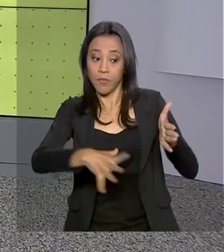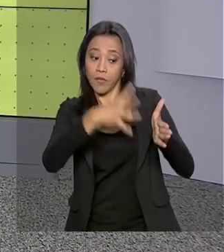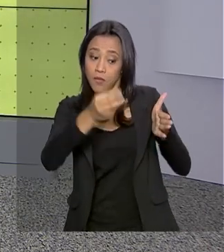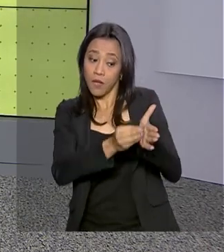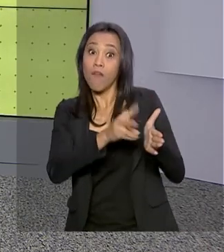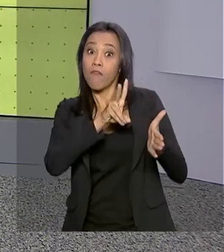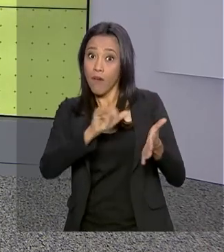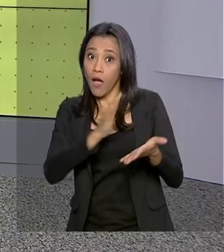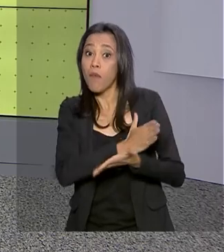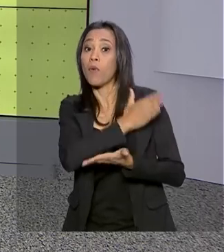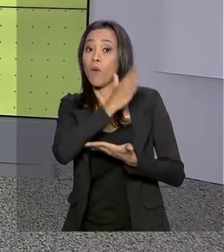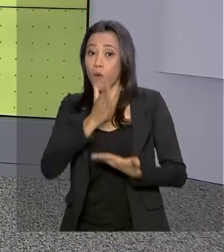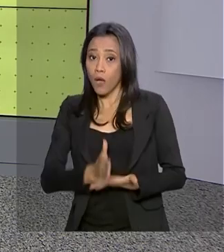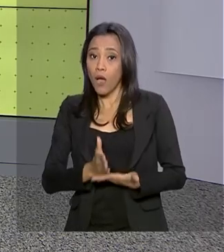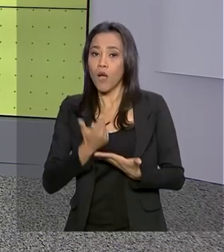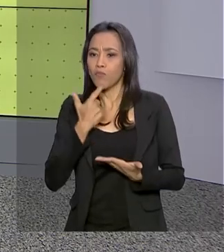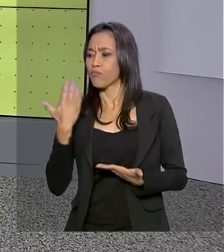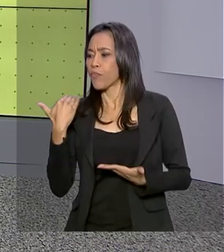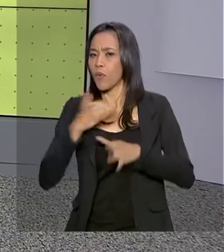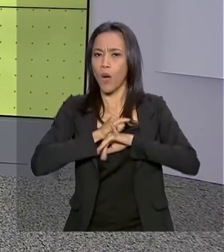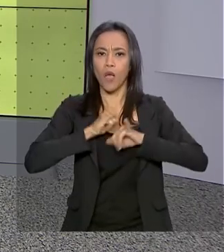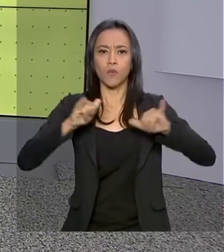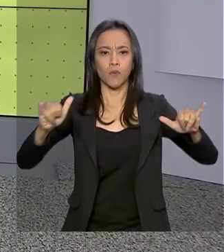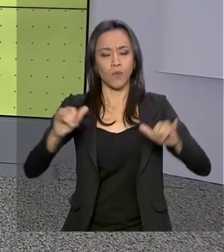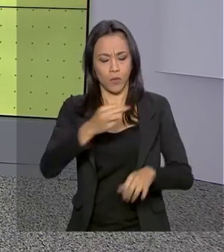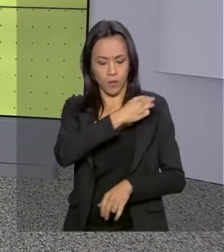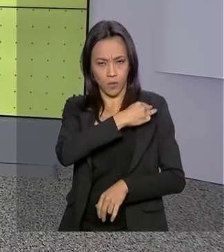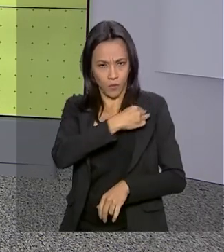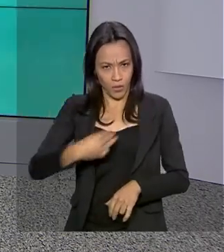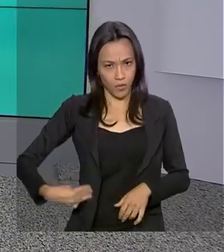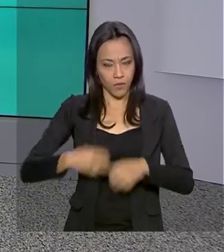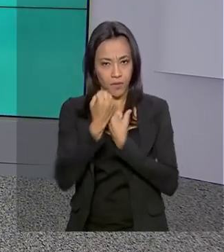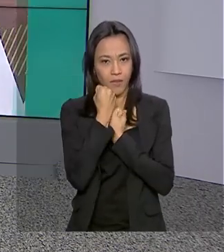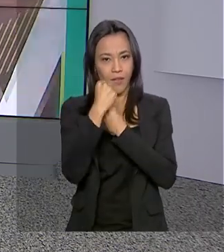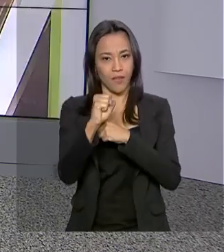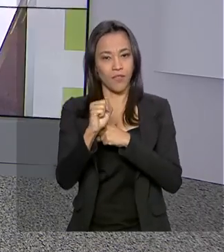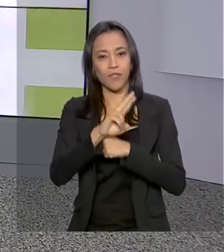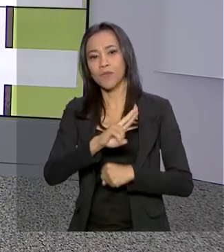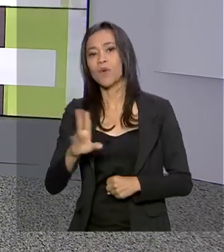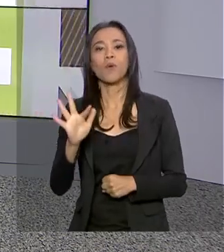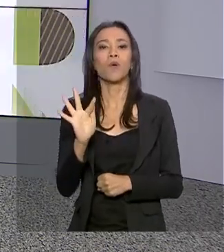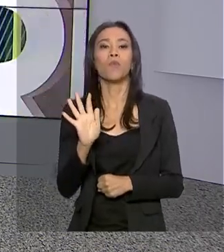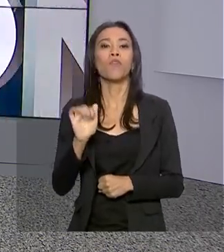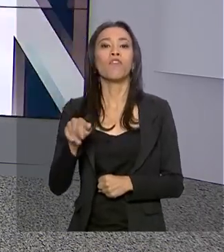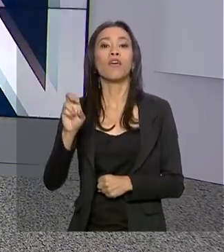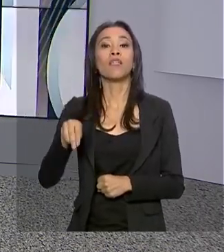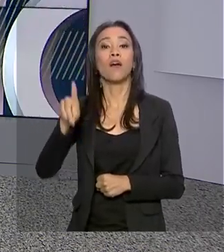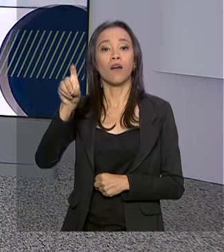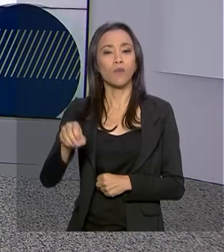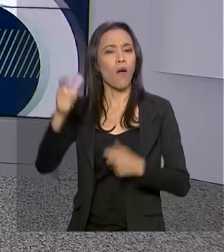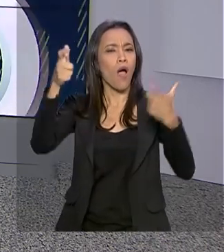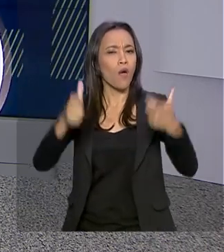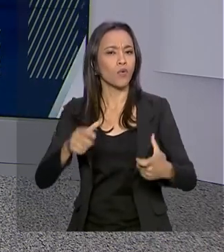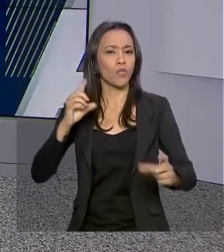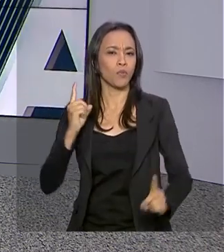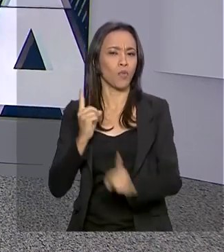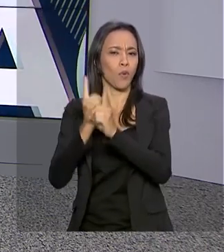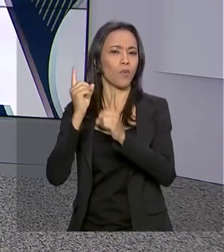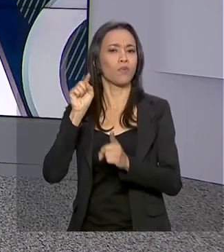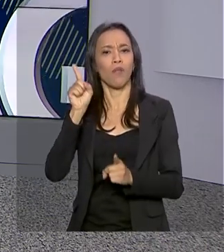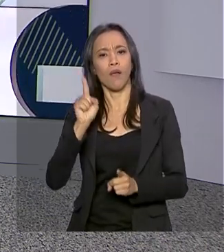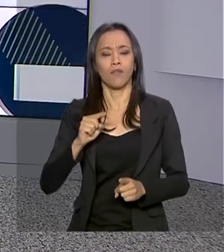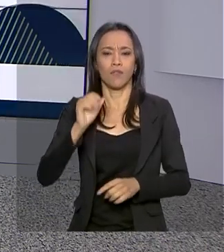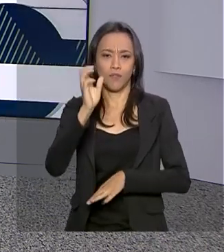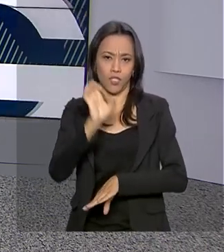prorrogada o anúncio foi feito agora há pouco pelo ministro da defesa fernando azevedo em um evento no rio de janeiro é a primeira